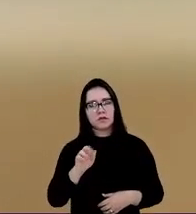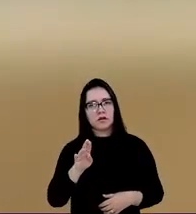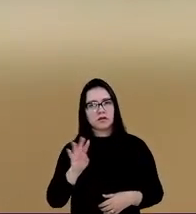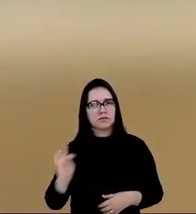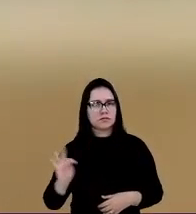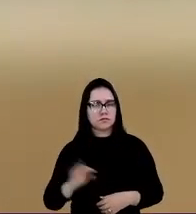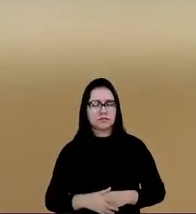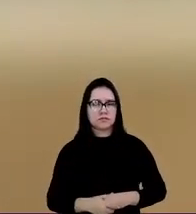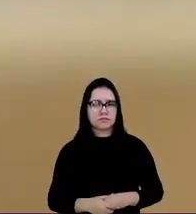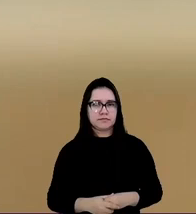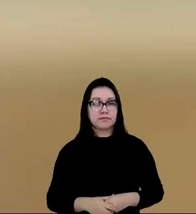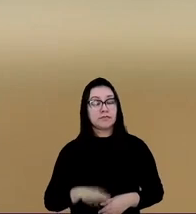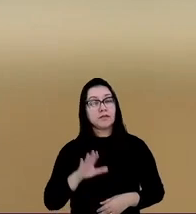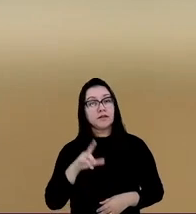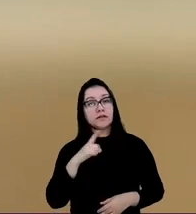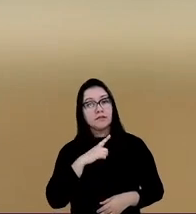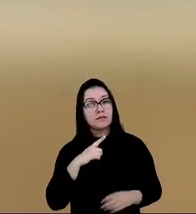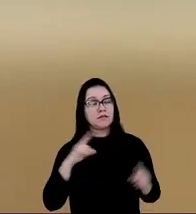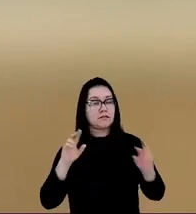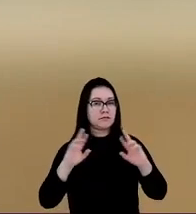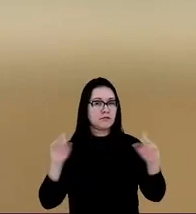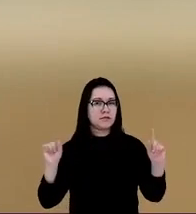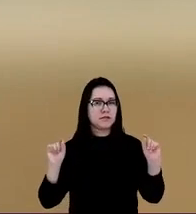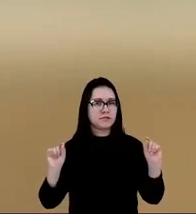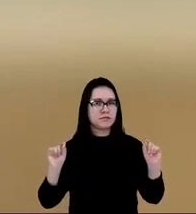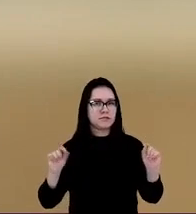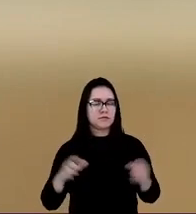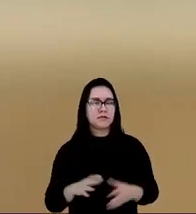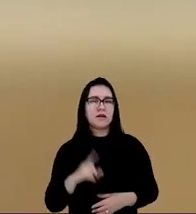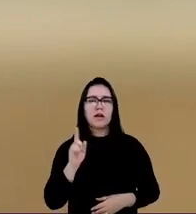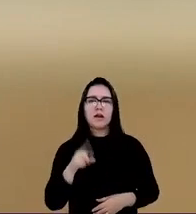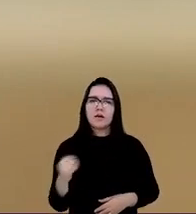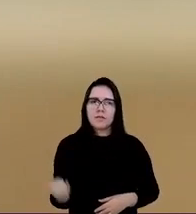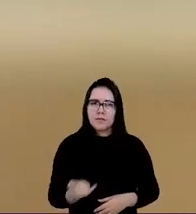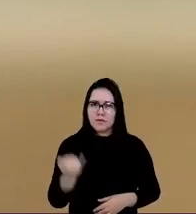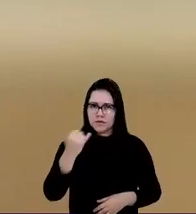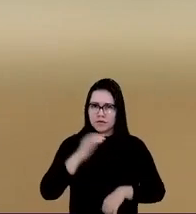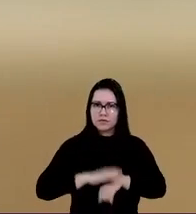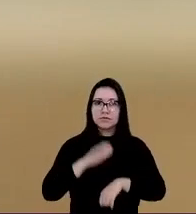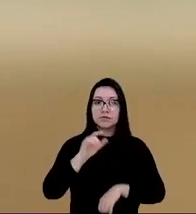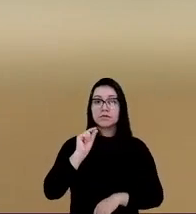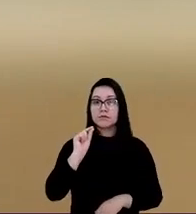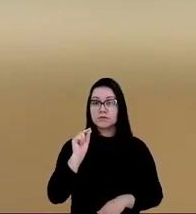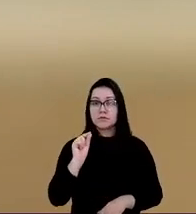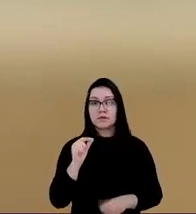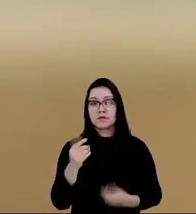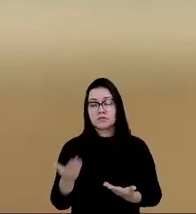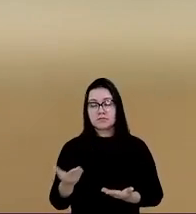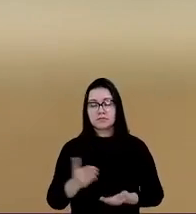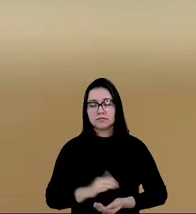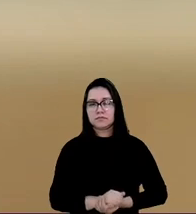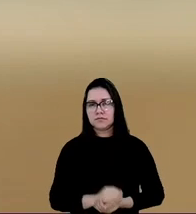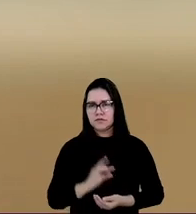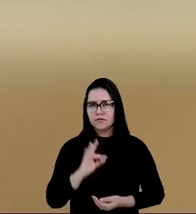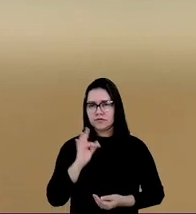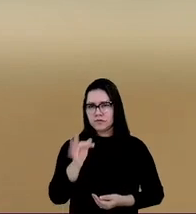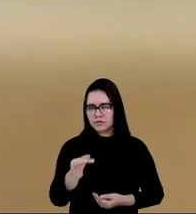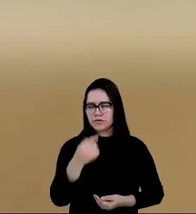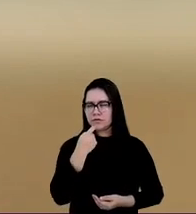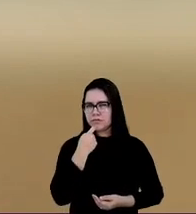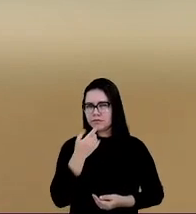Mas tem algumas diferenças, então, que eu acho que são muito importantes, pelo menos no futuro próximo,